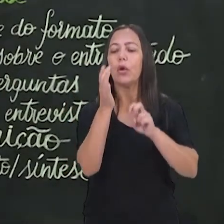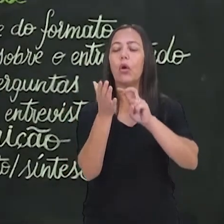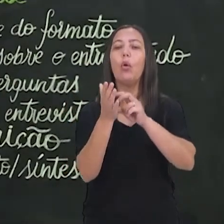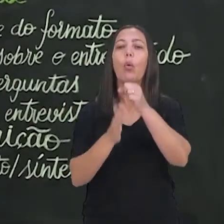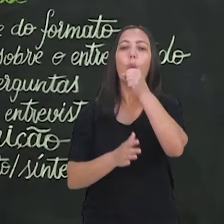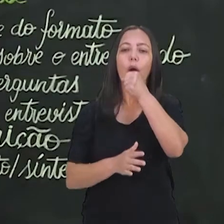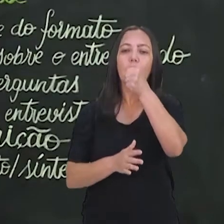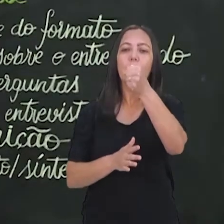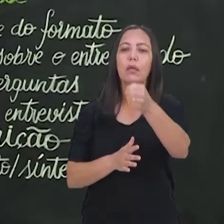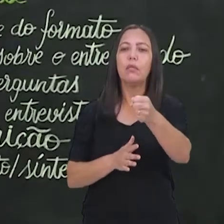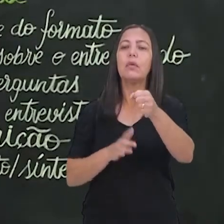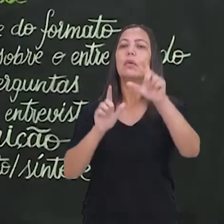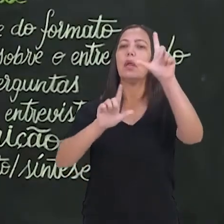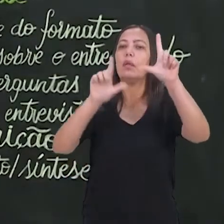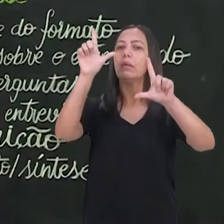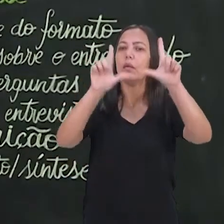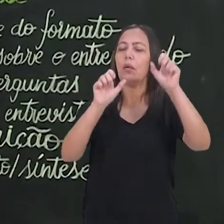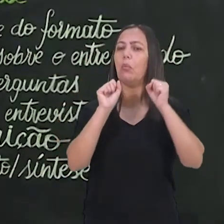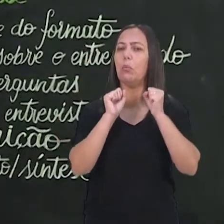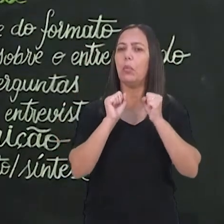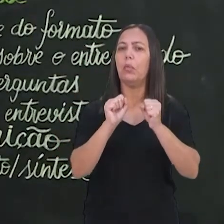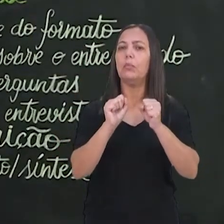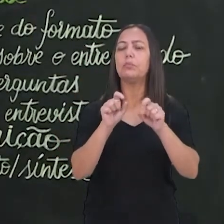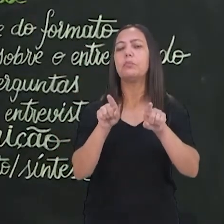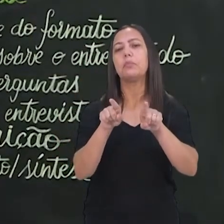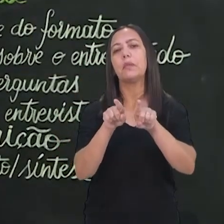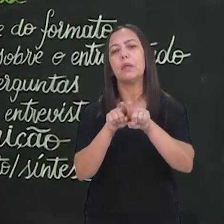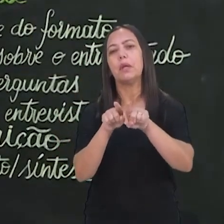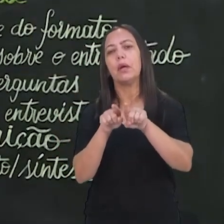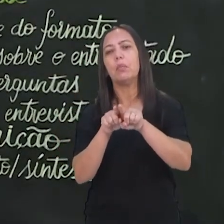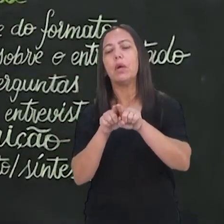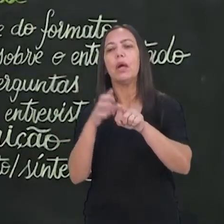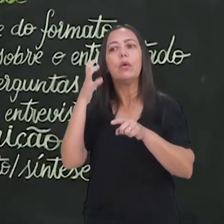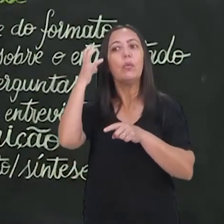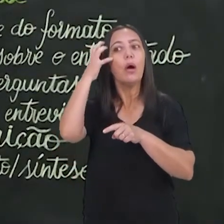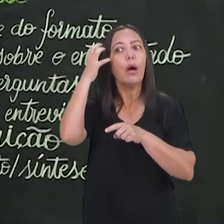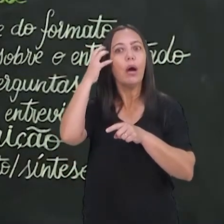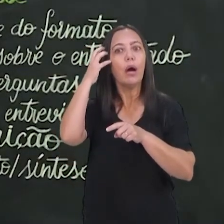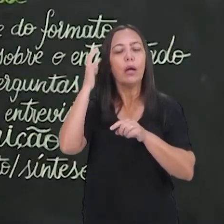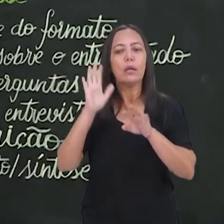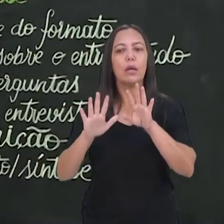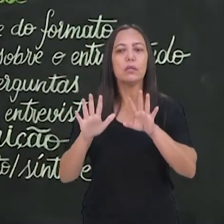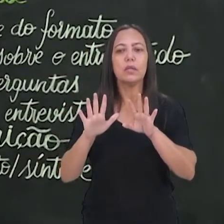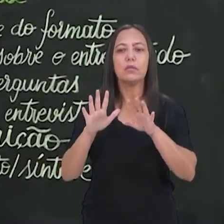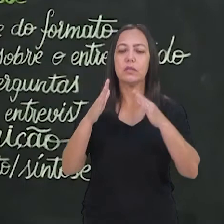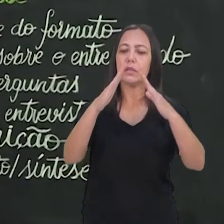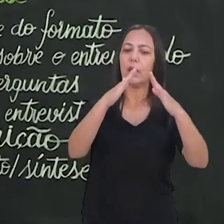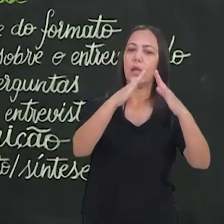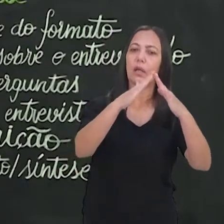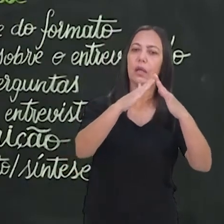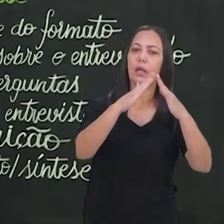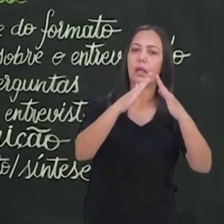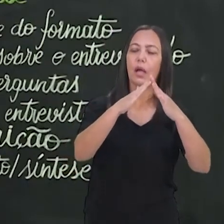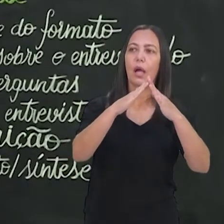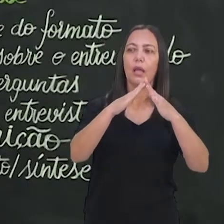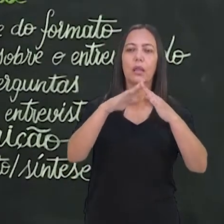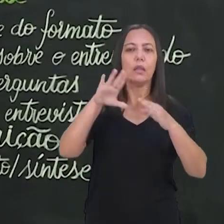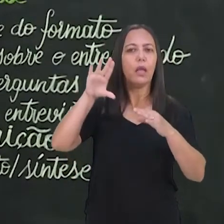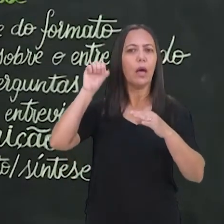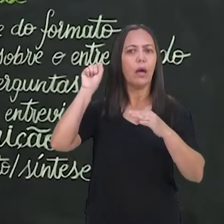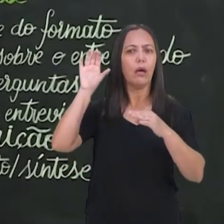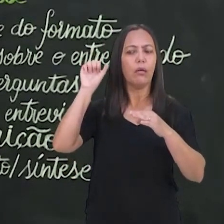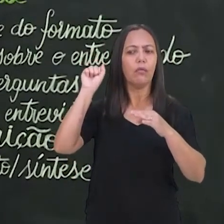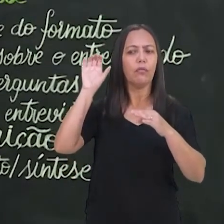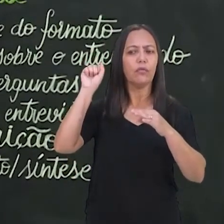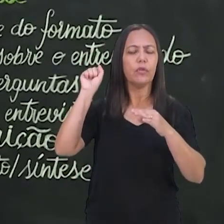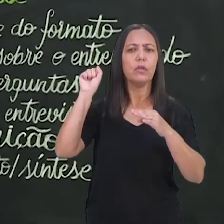pode acontecer tanto na TV, mas uma situação como essa, né? Pode acontecer também no rádio, e às vezes você está ouvindo em casa a reprodução de uma entrevista, que